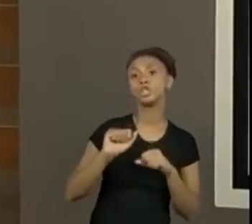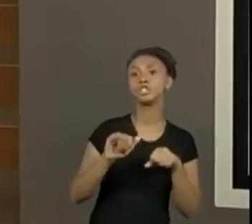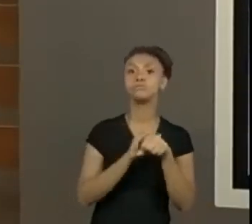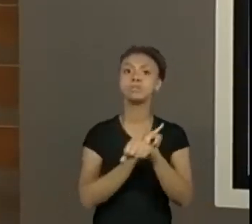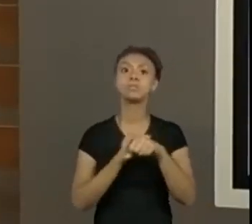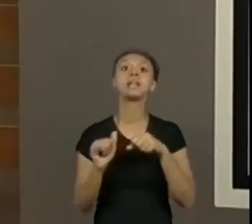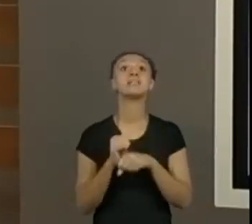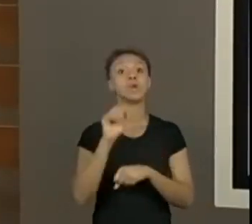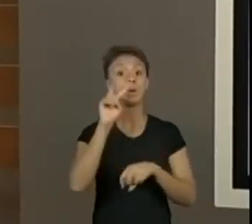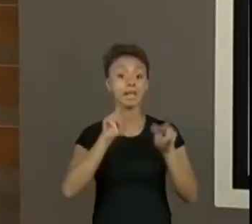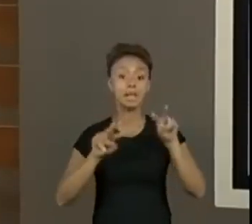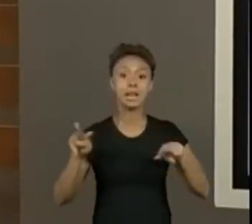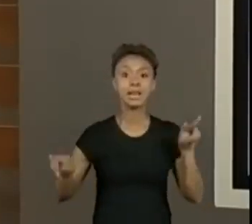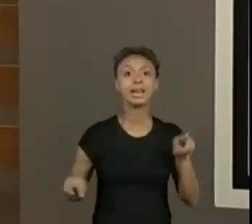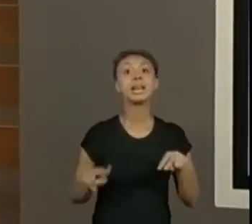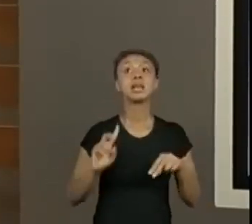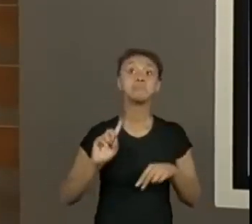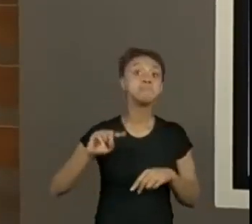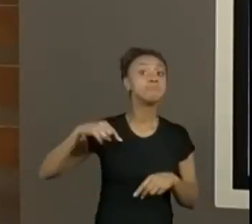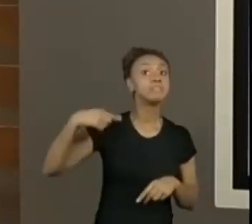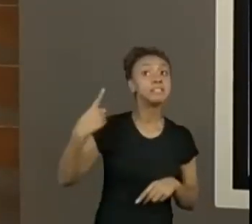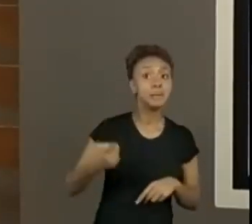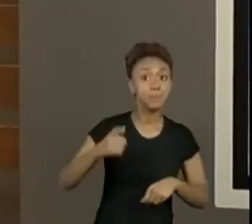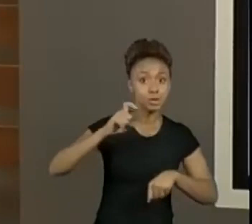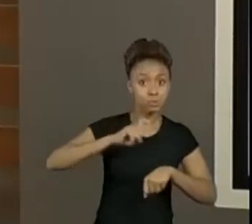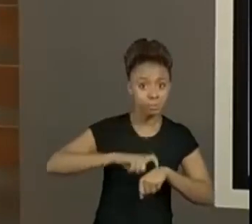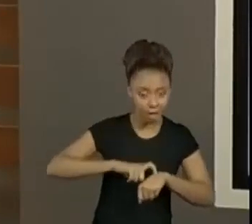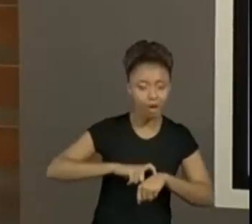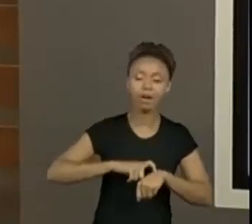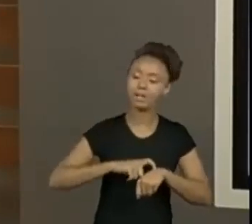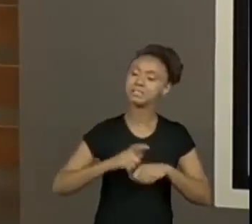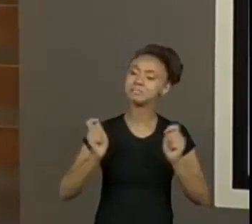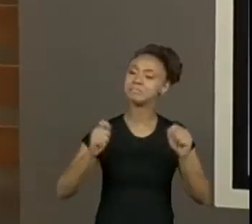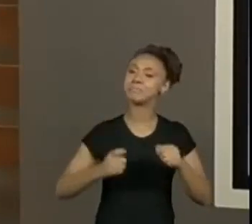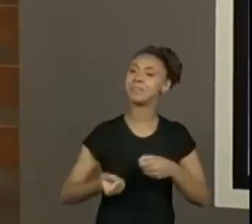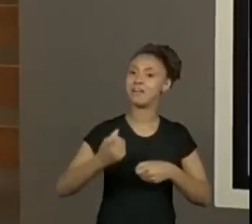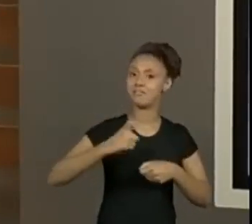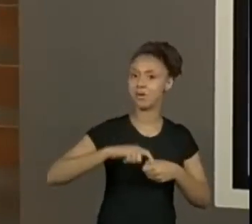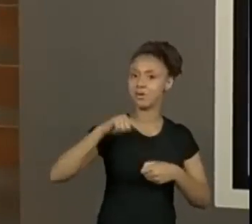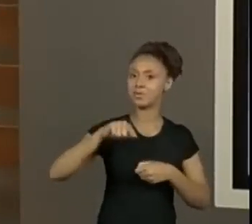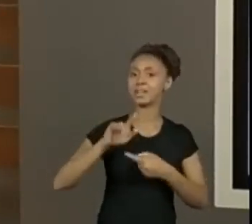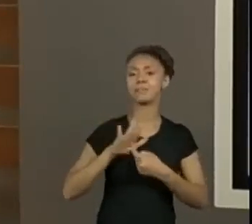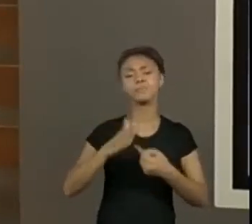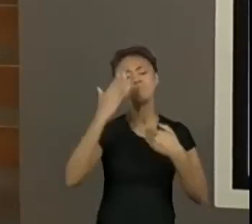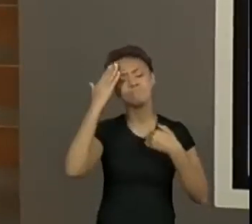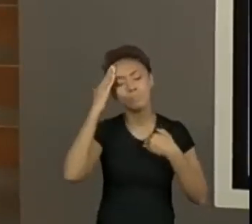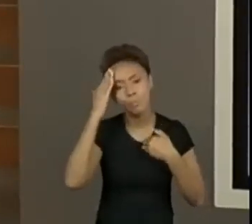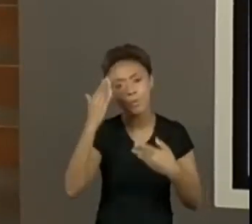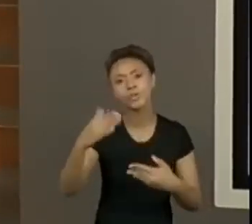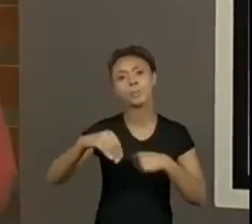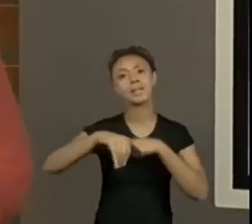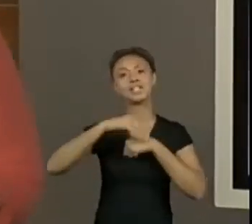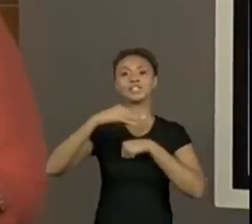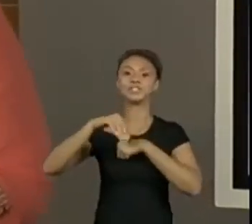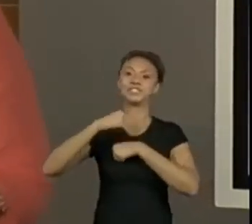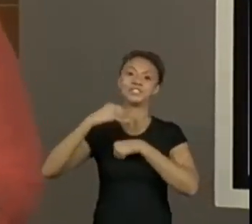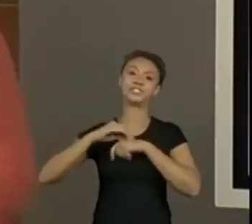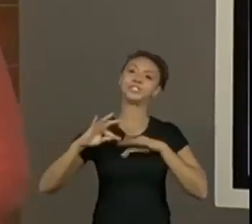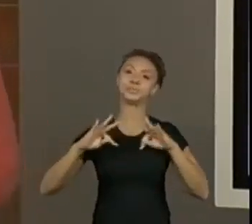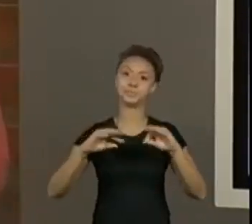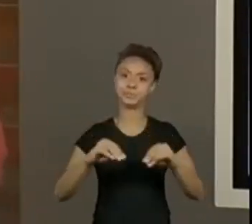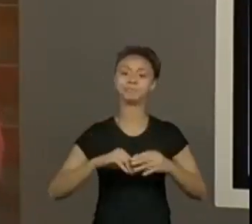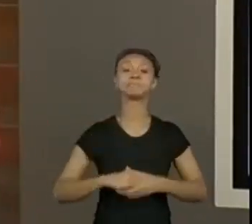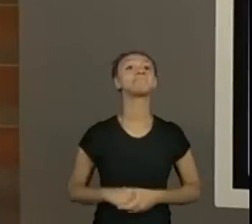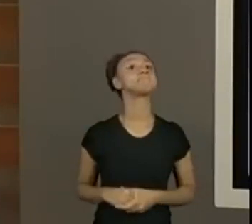li todas e num outro momento, no momento oportuno, a gente retoma e traz aqui, tá bom? Muito obrigada pelas dicas de